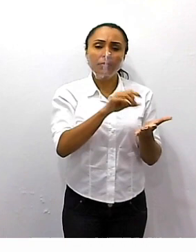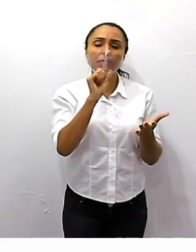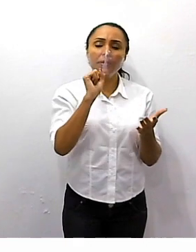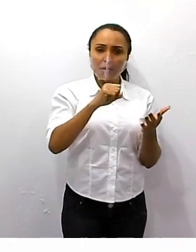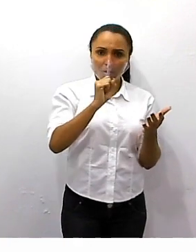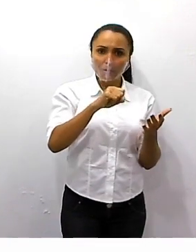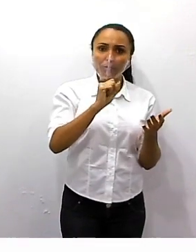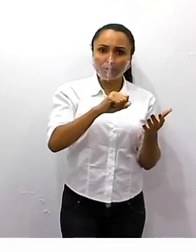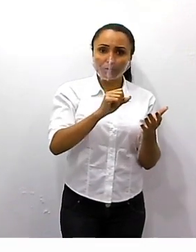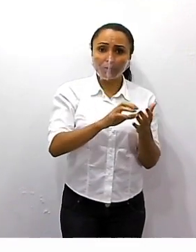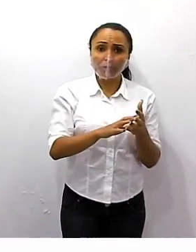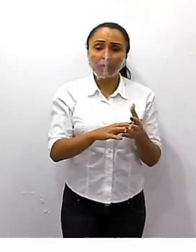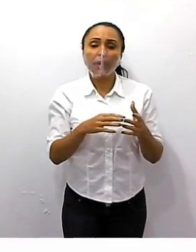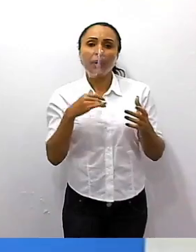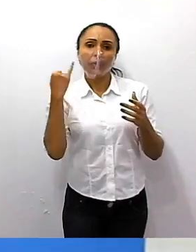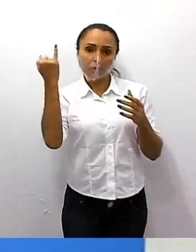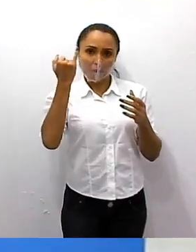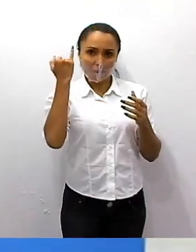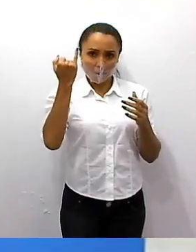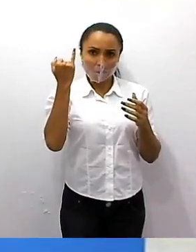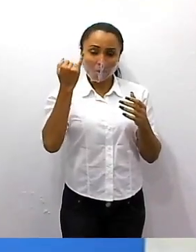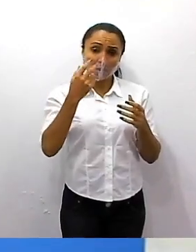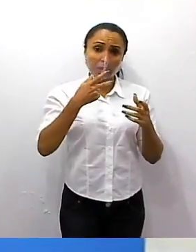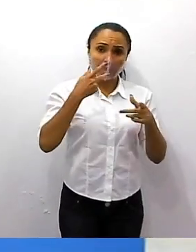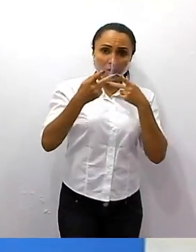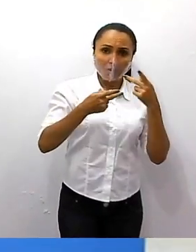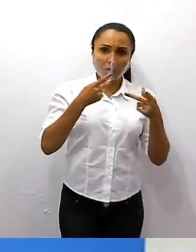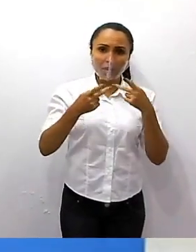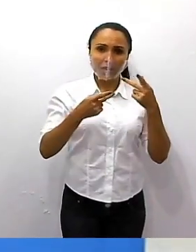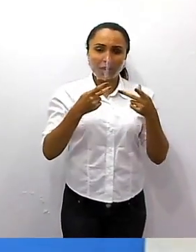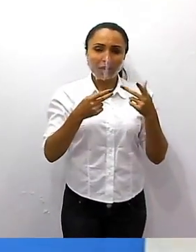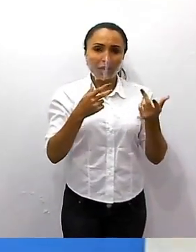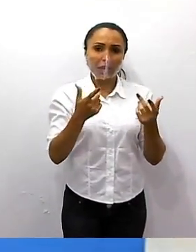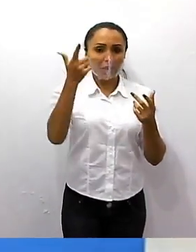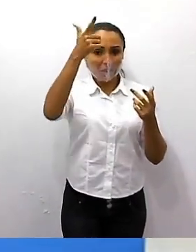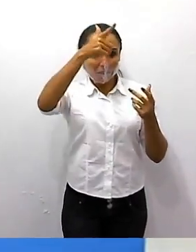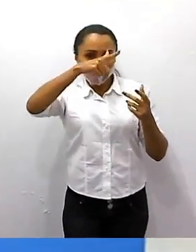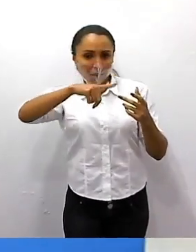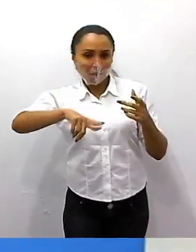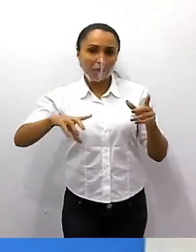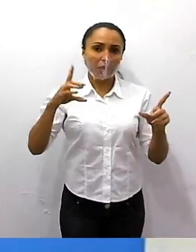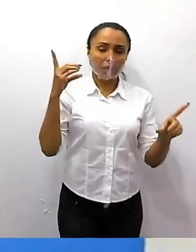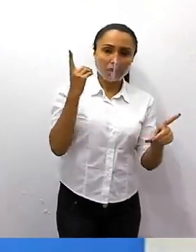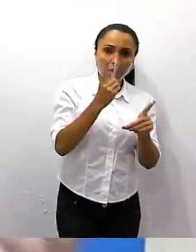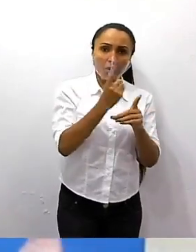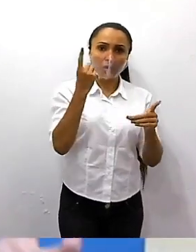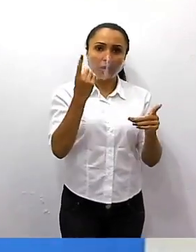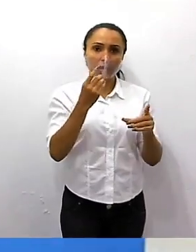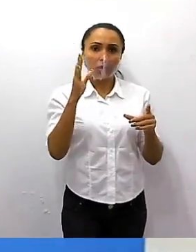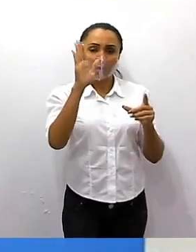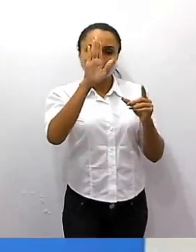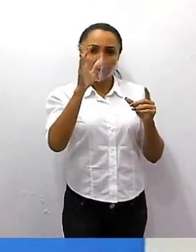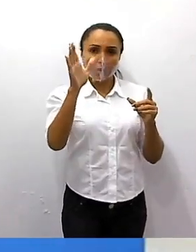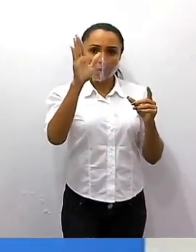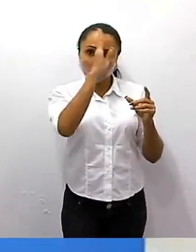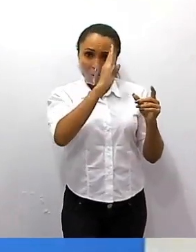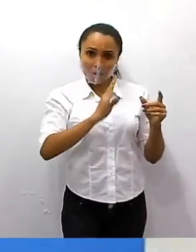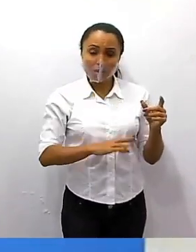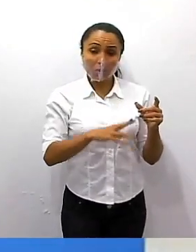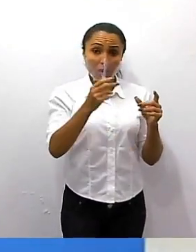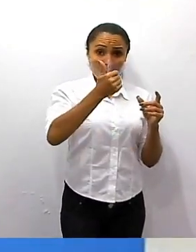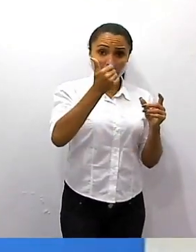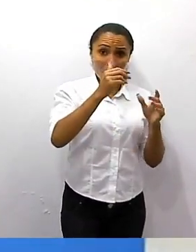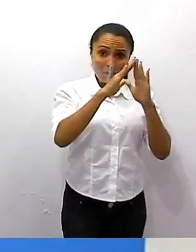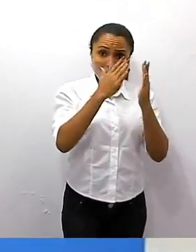É importante falar desse redescobrimento do Brasil. Por quê? Porque se a gente vai estudar a literatura brasileira, a gente vai ver que a primeira